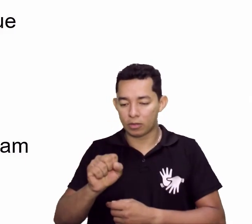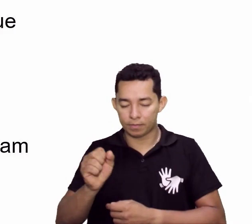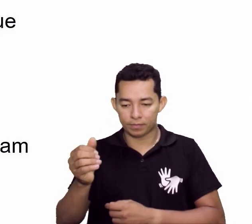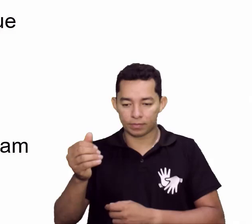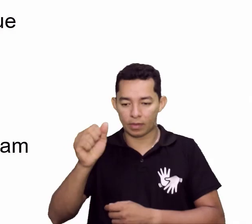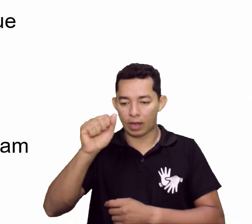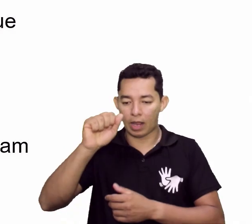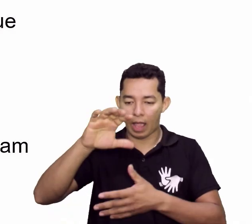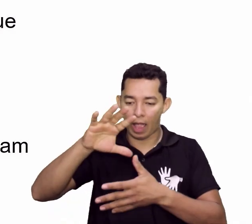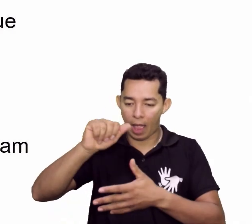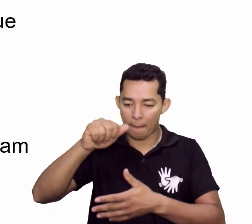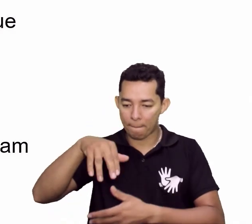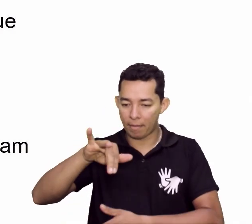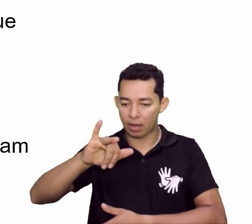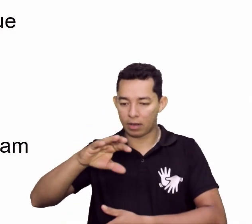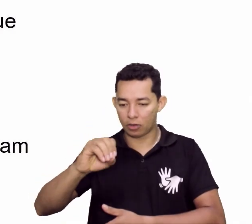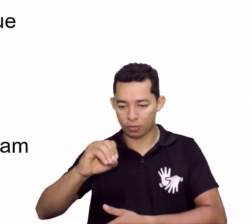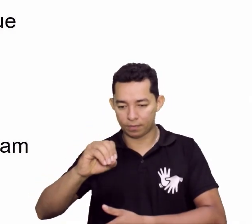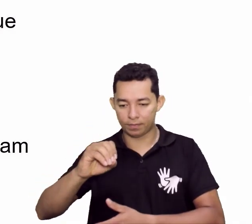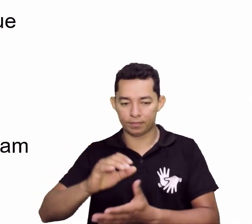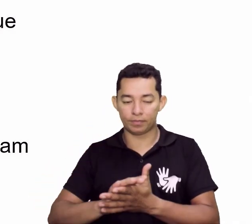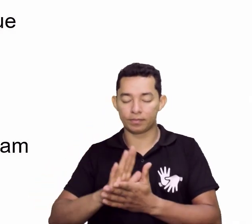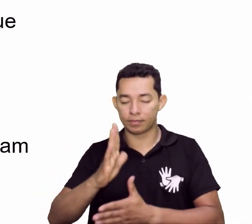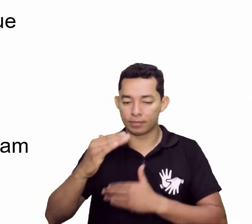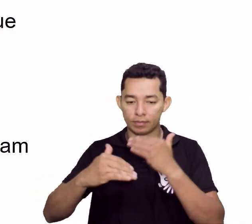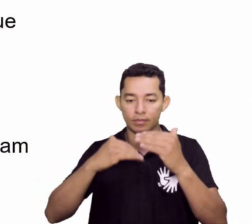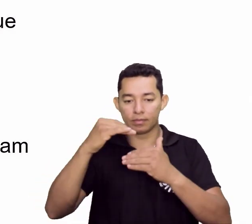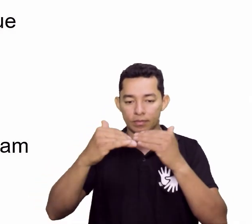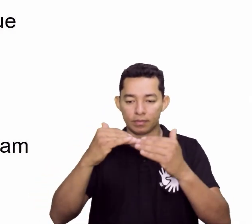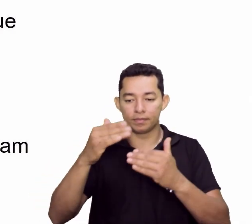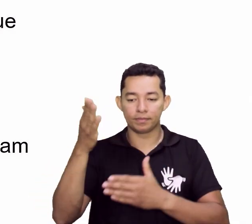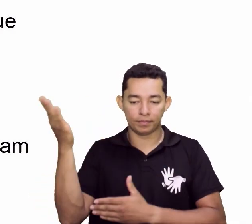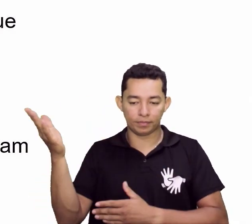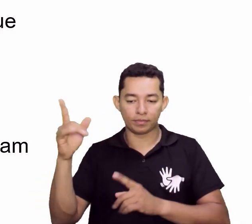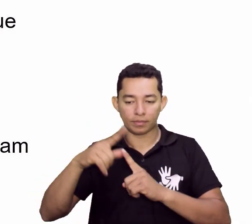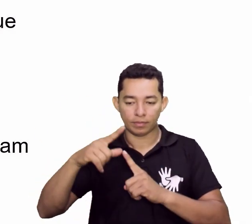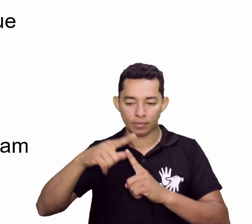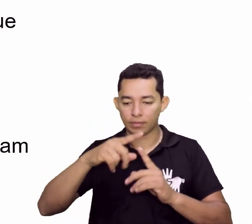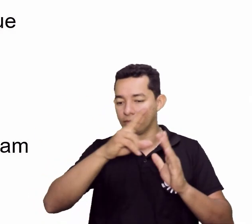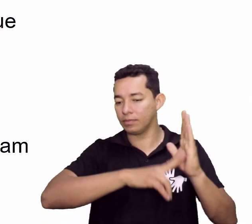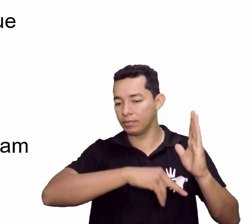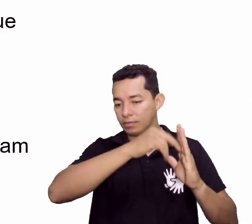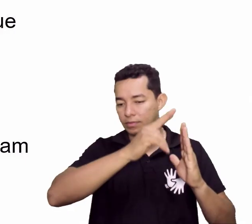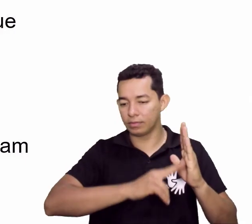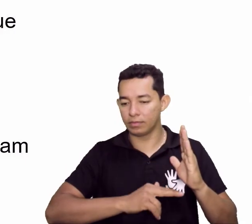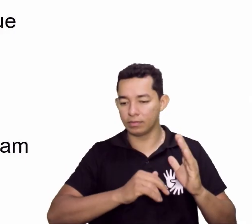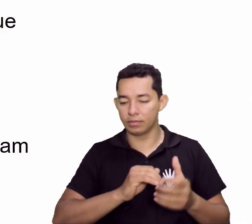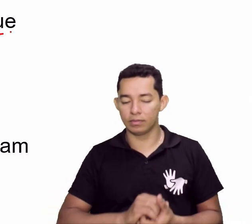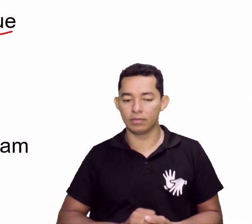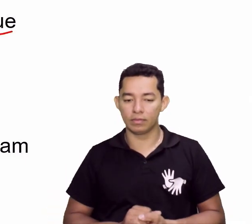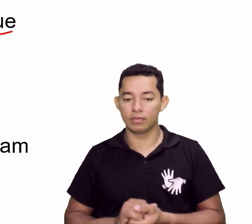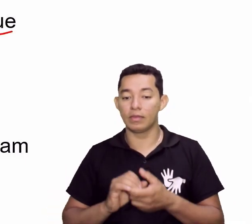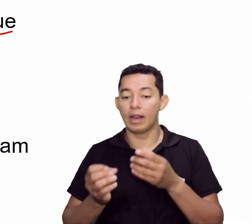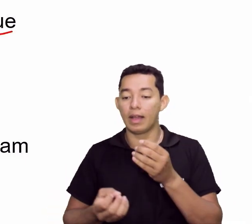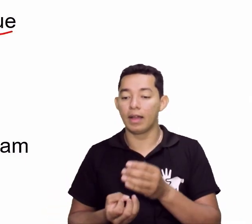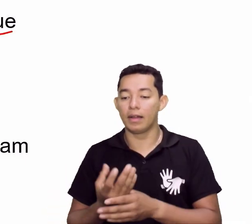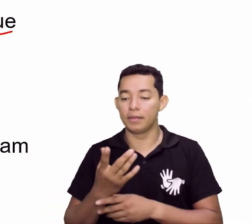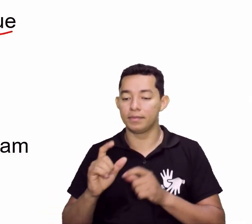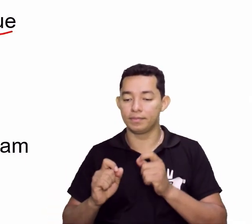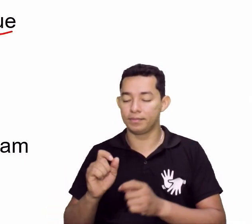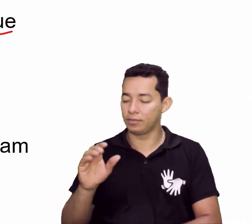foram fundamentais para o desenvolvimento desse gênero, esse tipo de pintura, criando obras